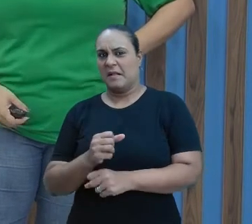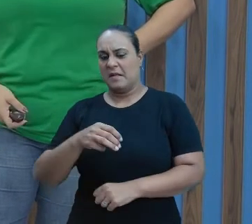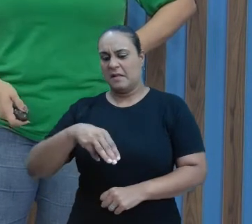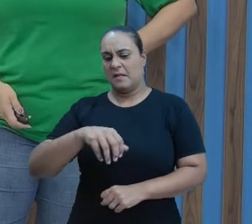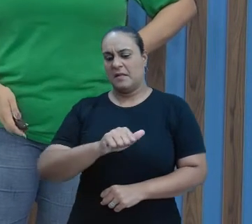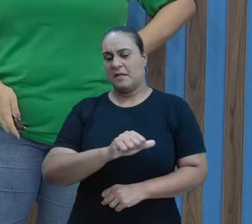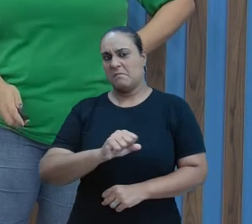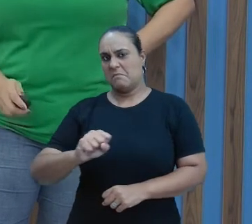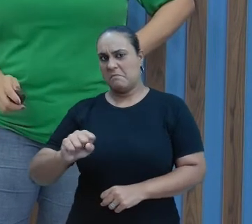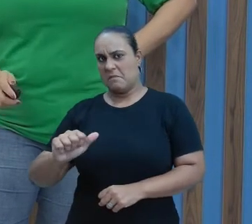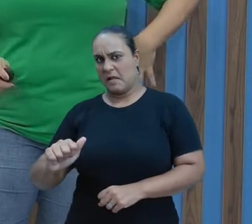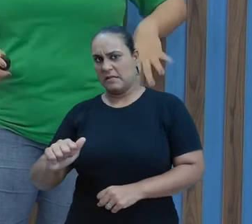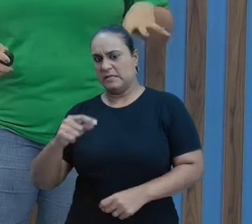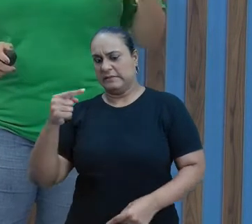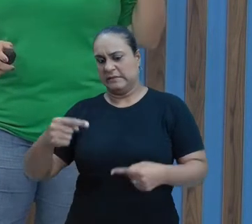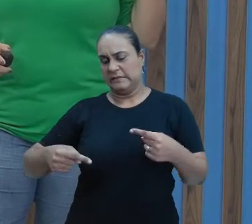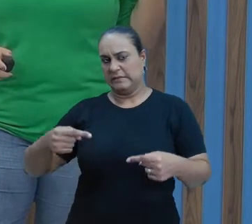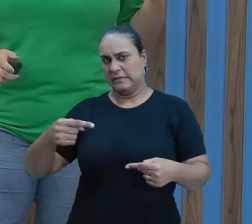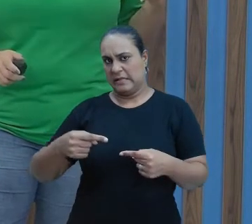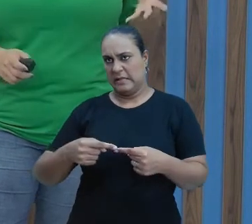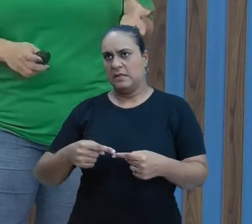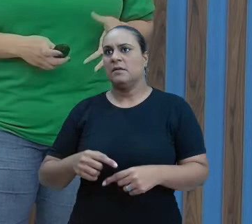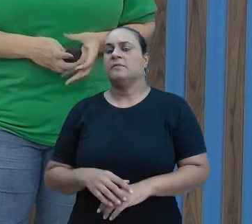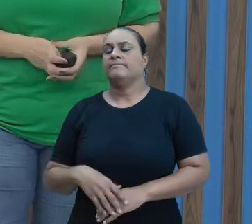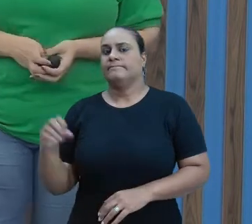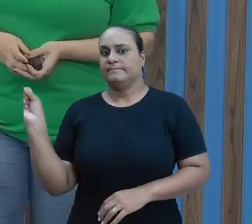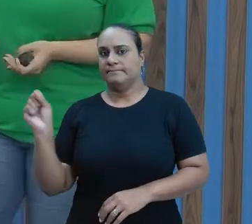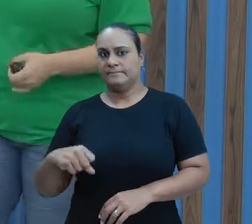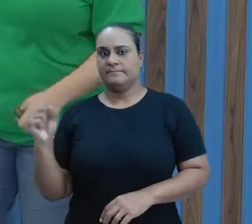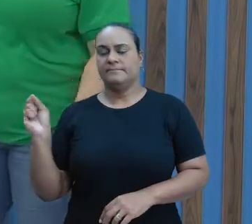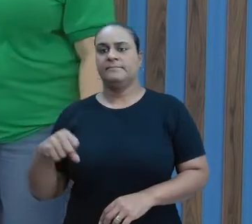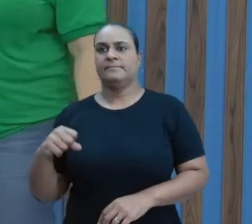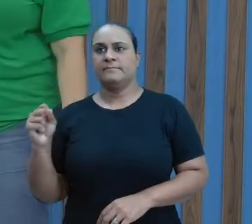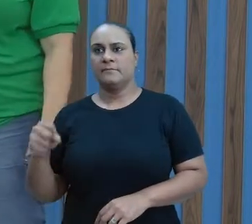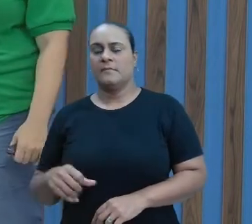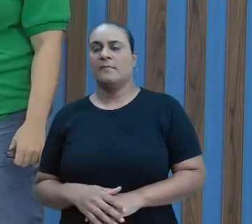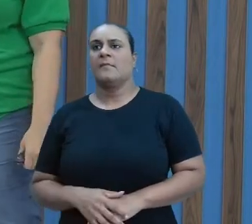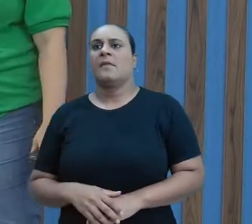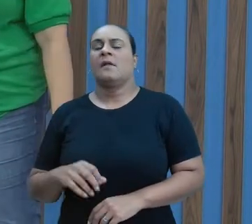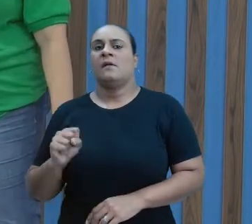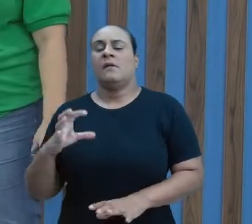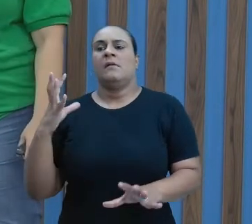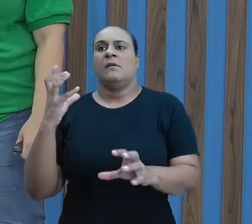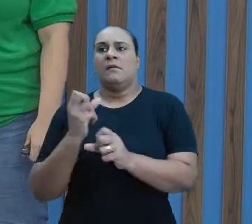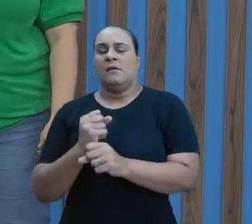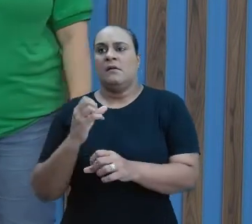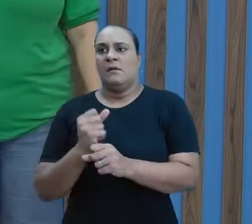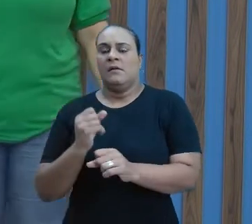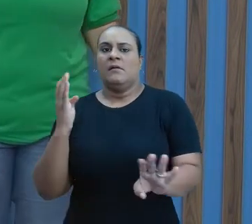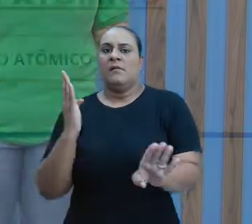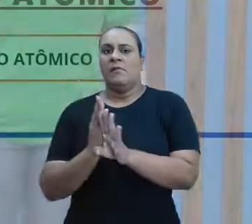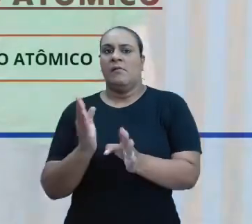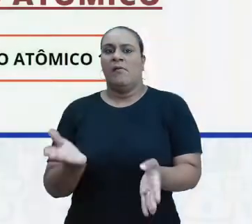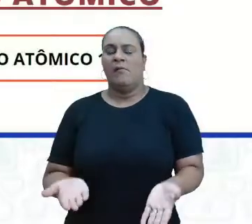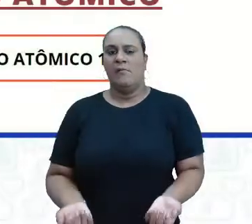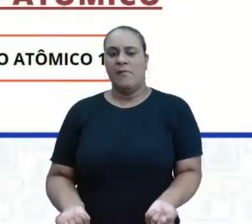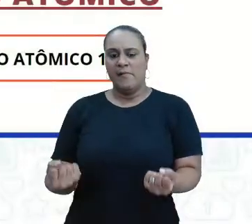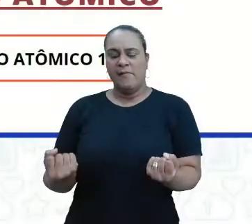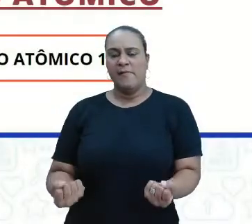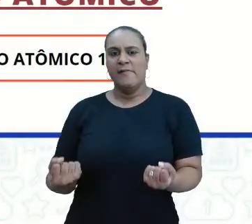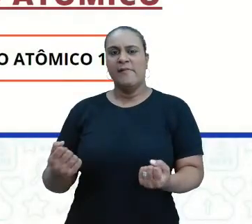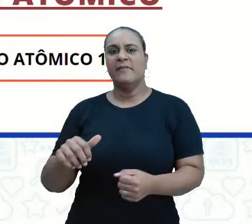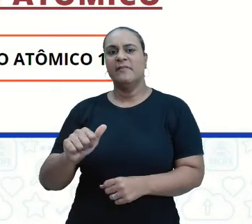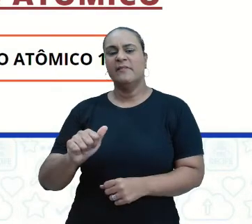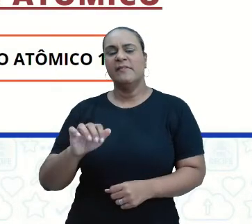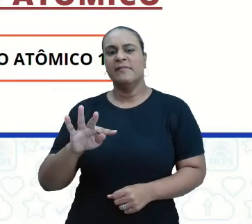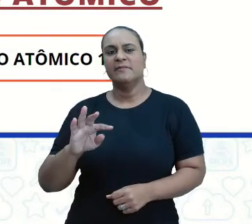relativa? Pois é, calculando essa massa relativa, eles acharam aí o peso